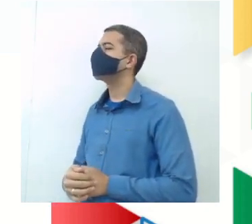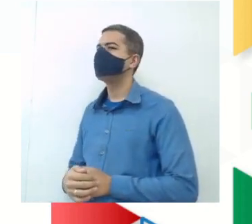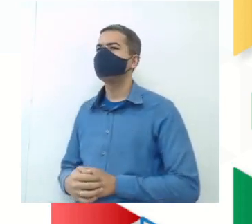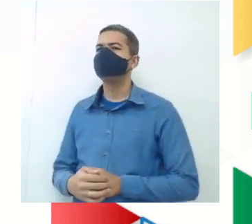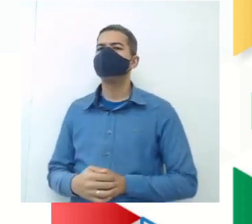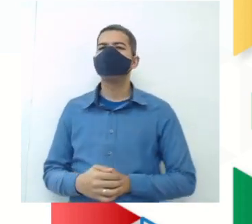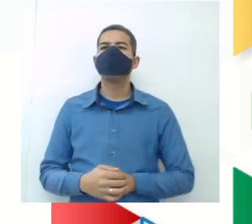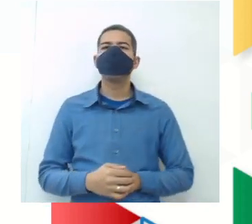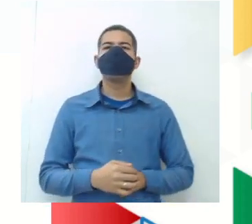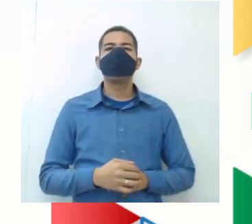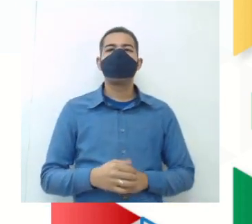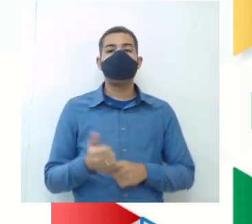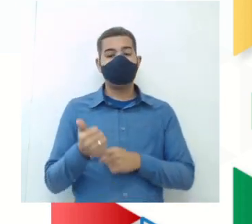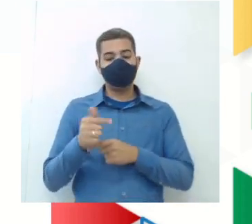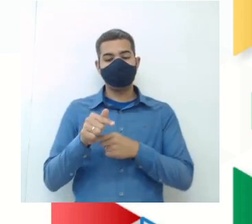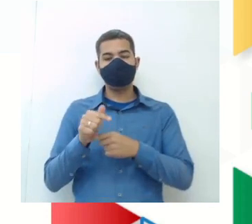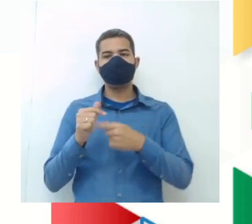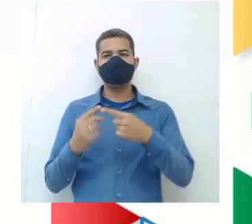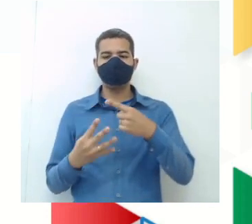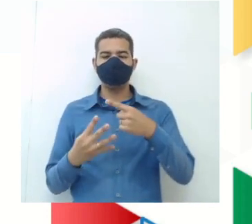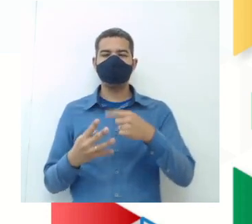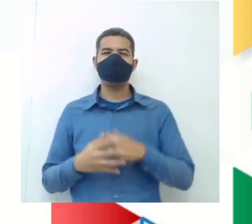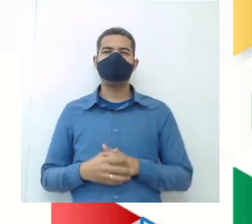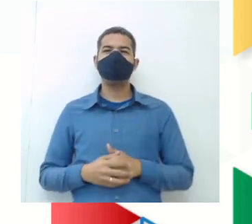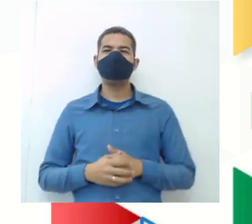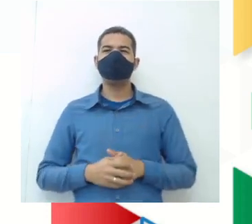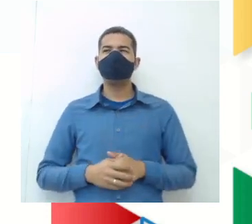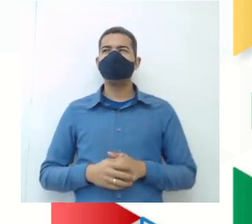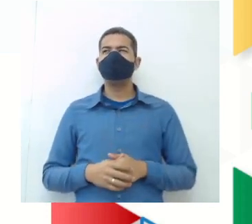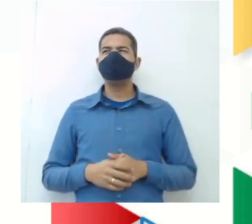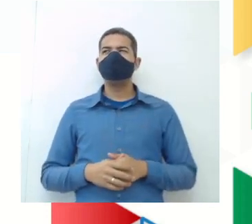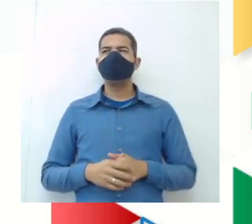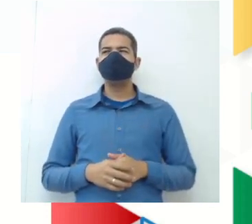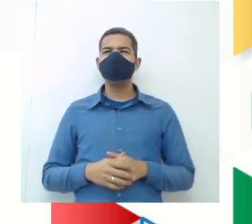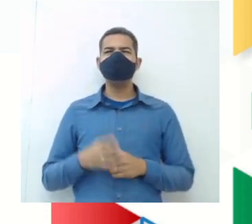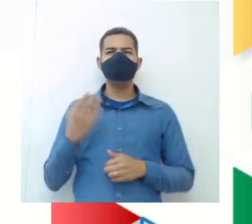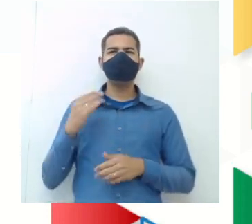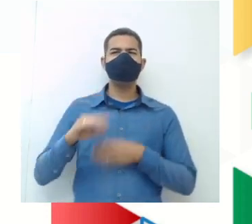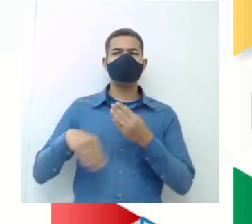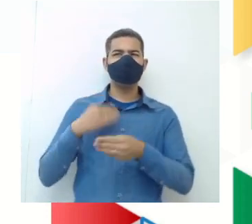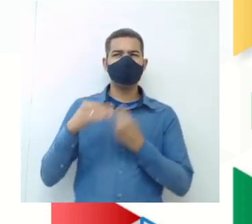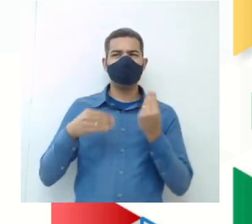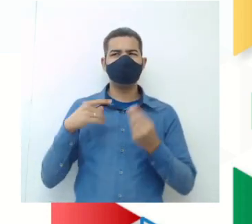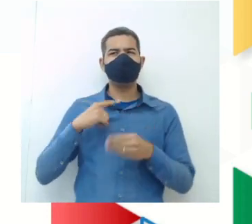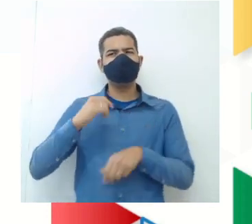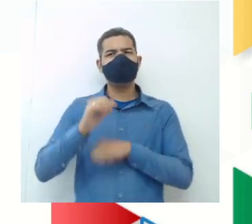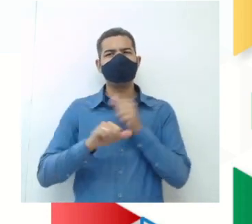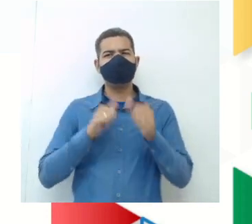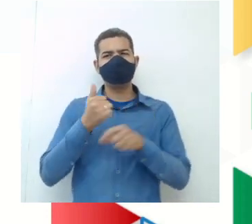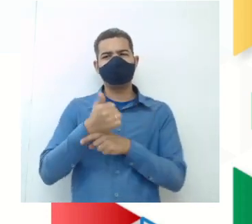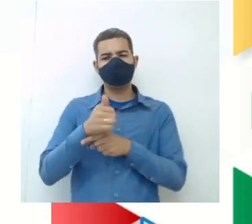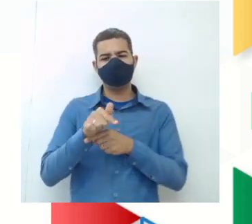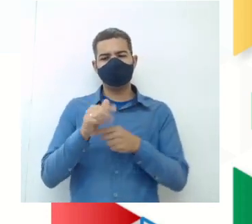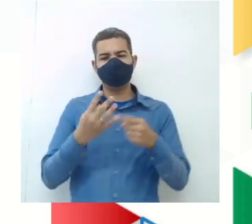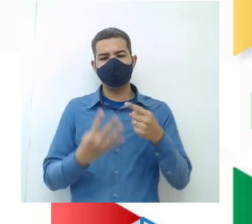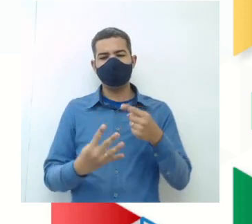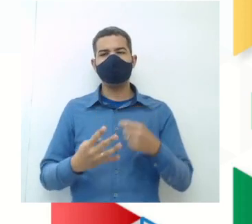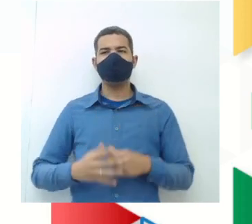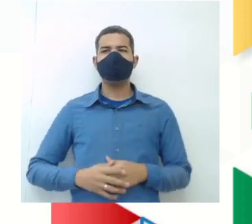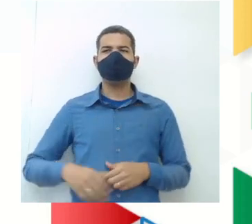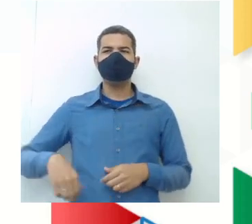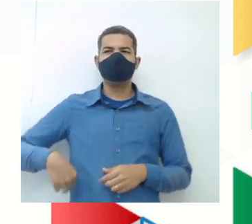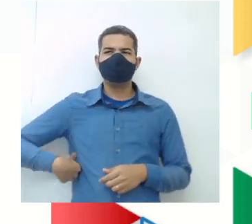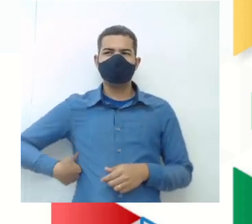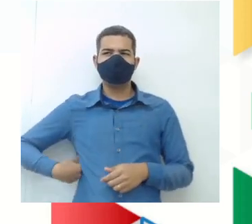1. Então, 16 mais 1 vai dar 17 quartos. Pronto. O que era misto agora é uma fração só. Tá tranquilo até aí? Então,